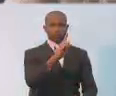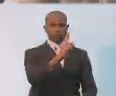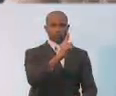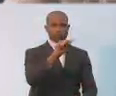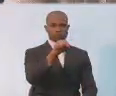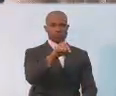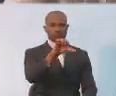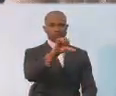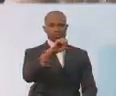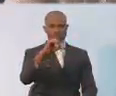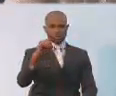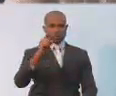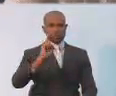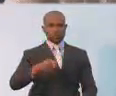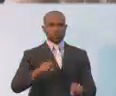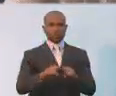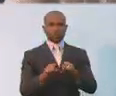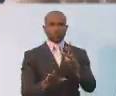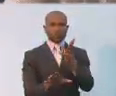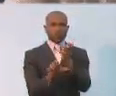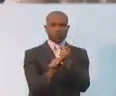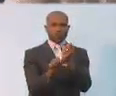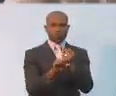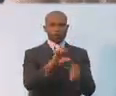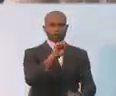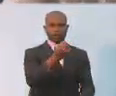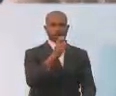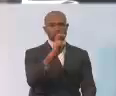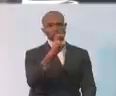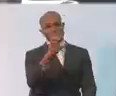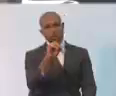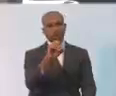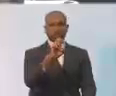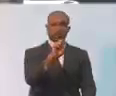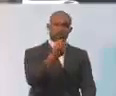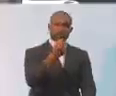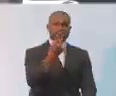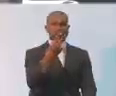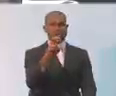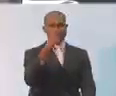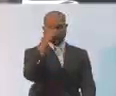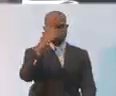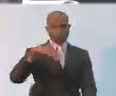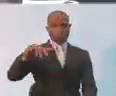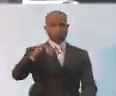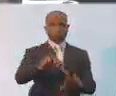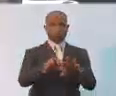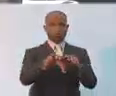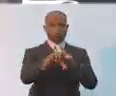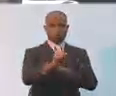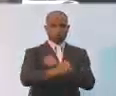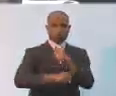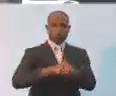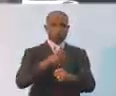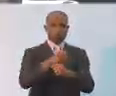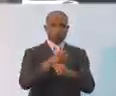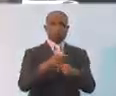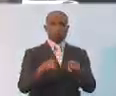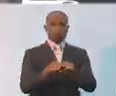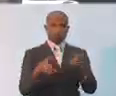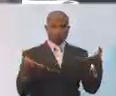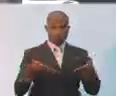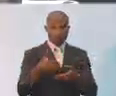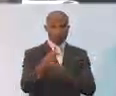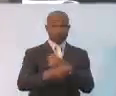900 mil. Nós formamos em média 825 pessoas, nós qualificamos por ano o CTMO. Esse